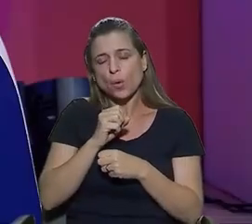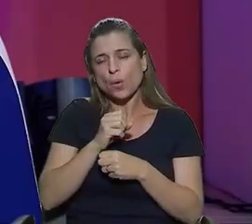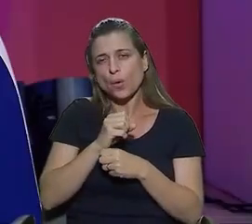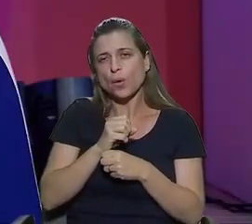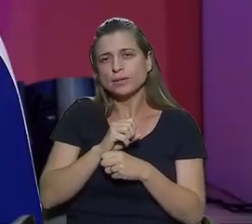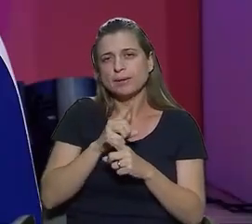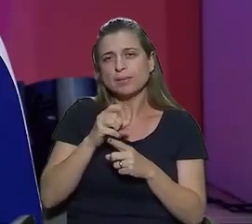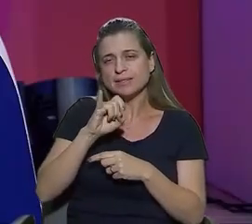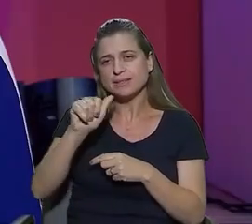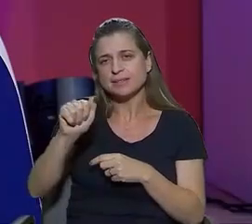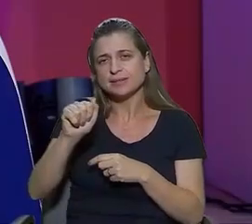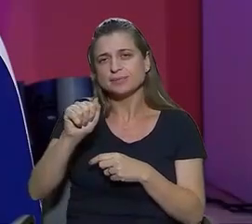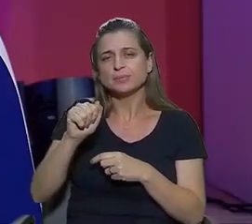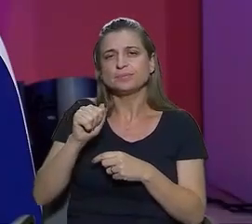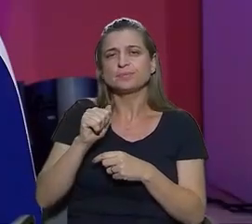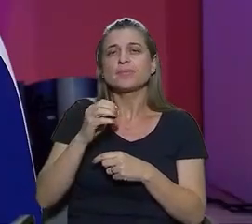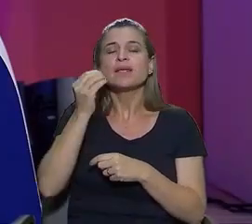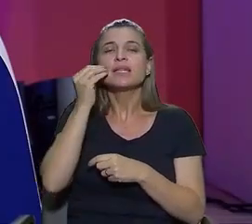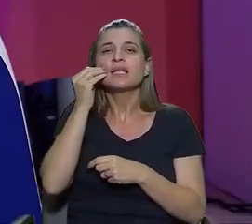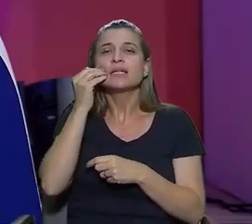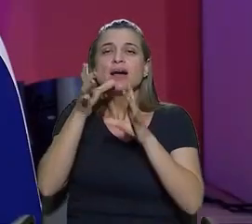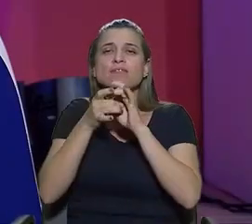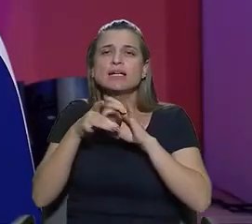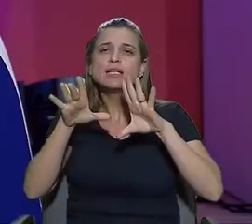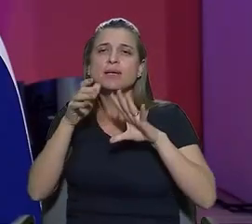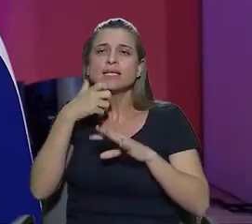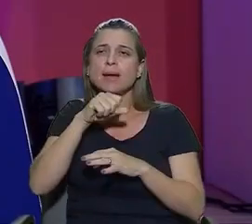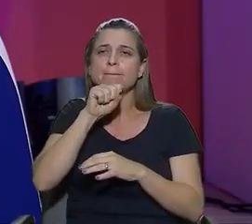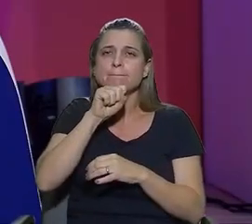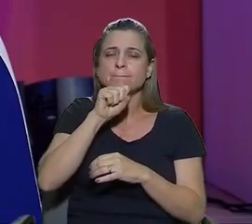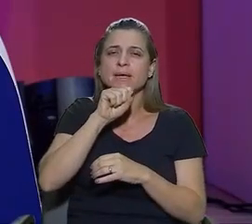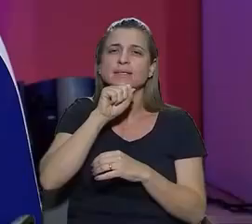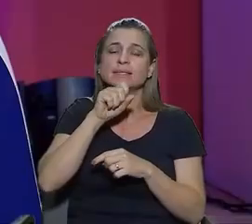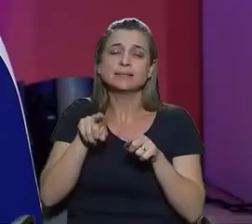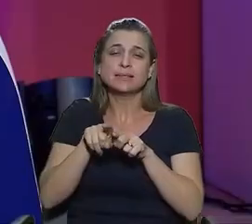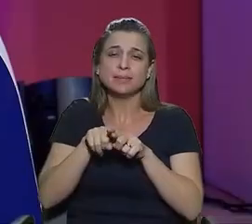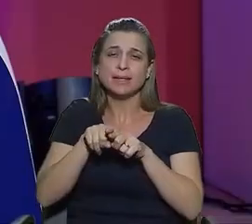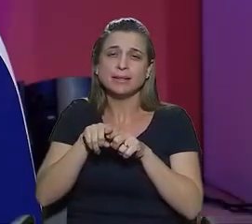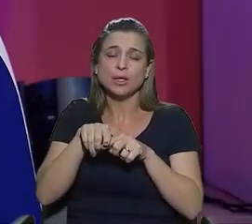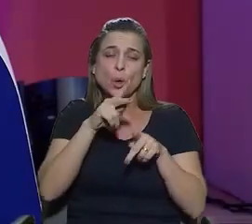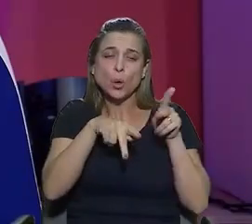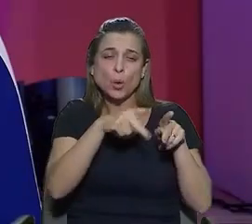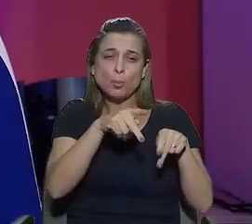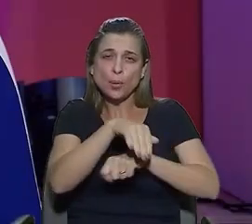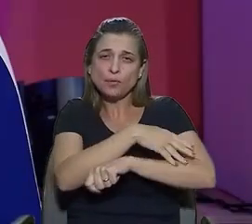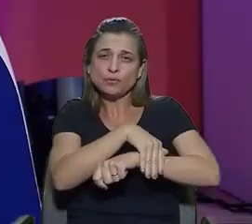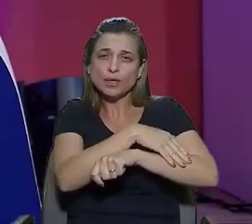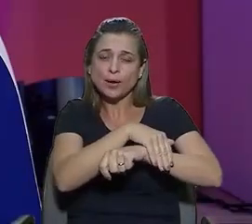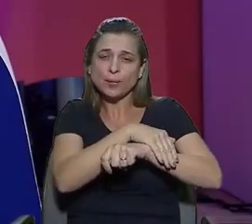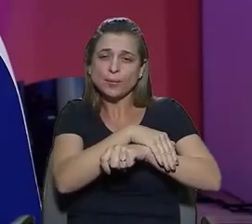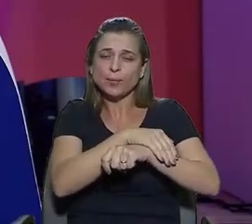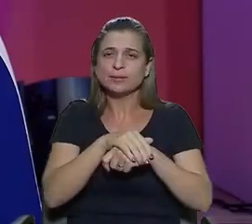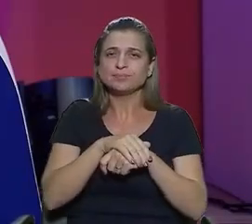Eu ia. Era uma tentativa de me libertar dos berros de Maninha e também do falatório da rua. O pessoal dizia que Maninha